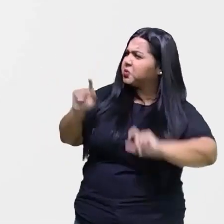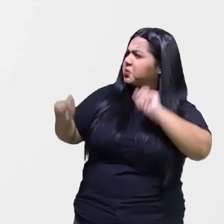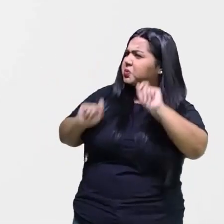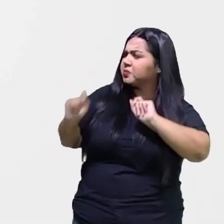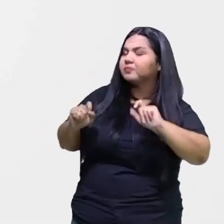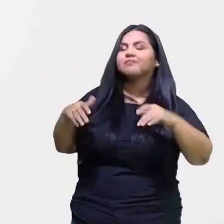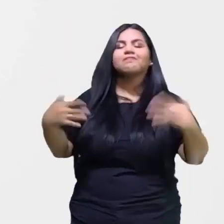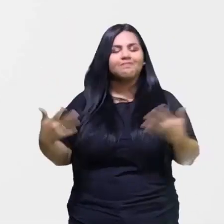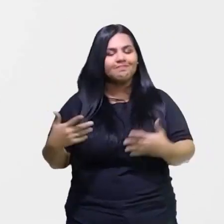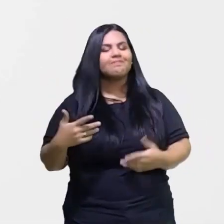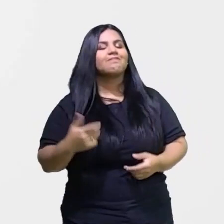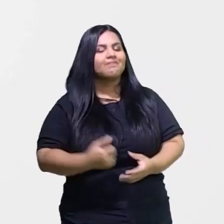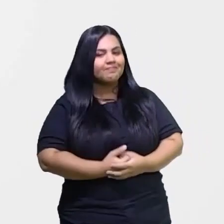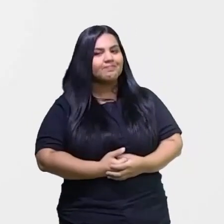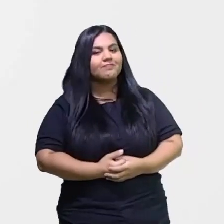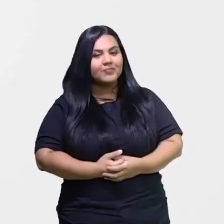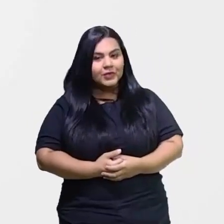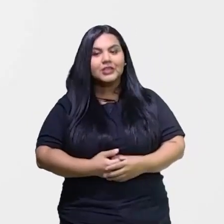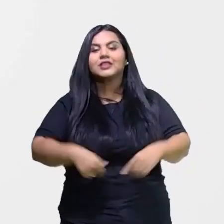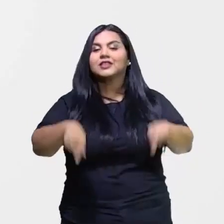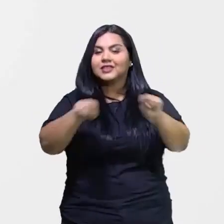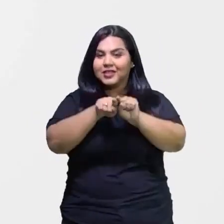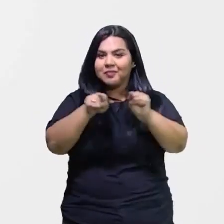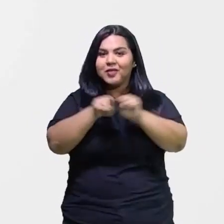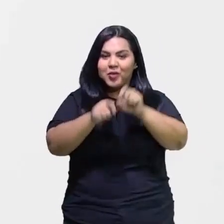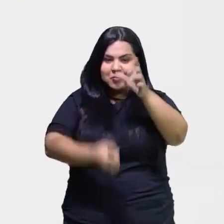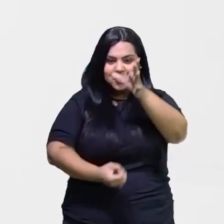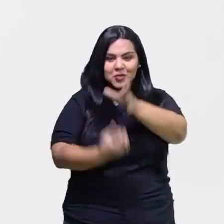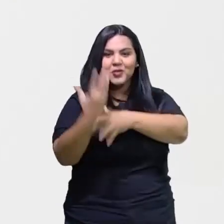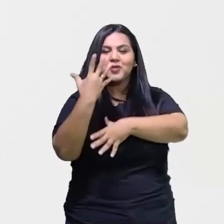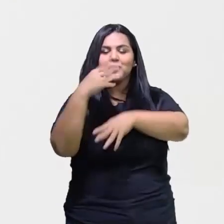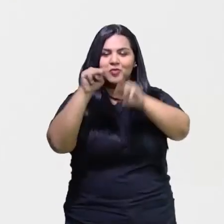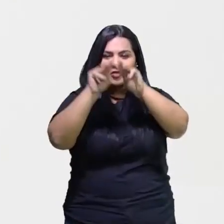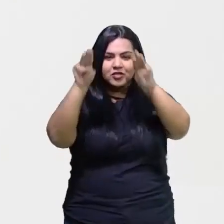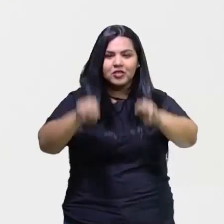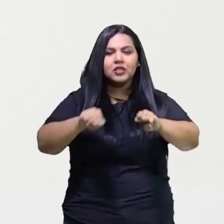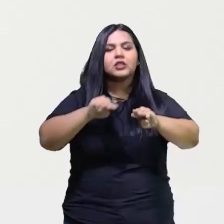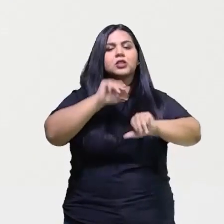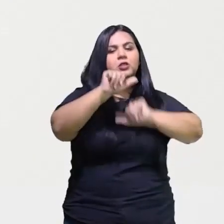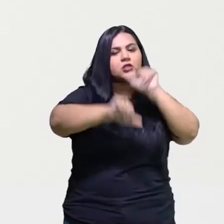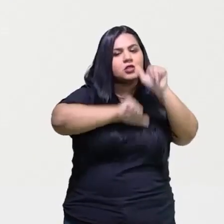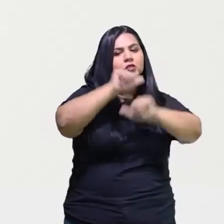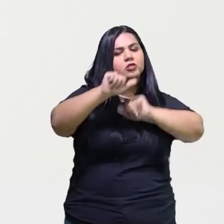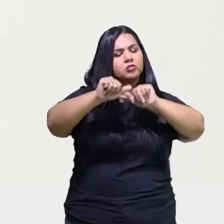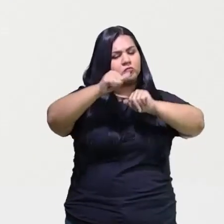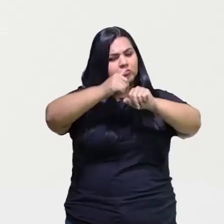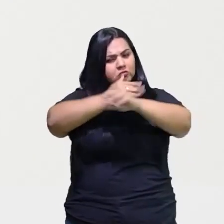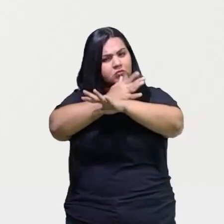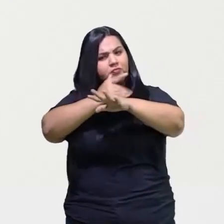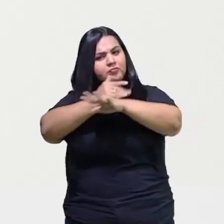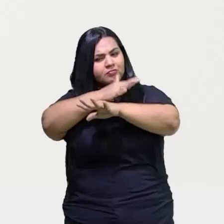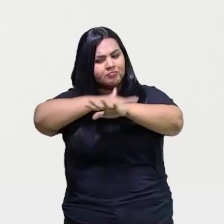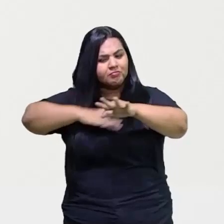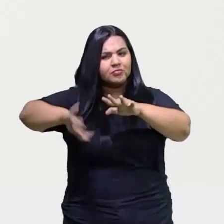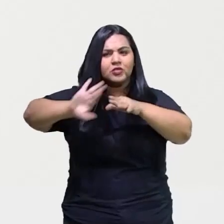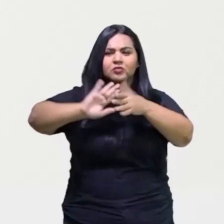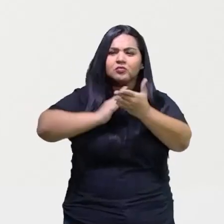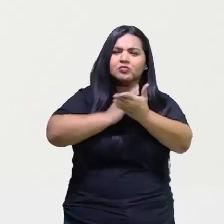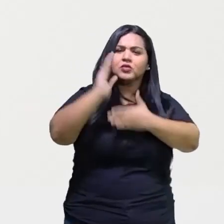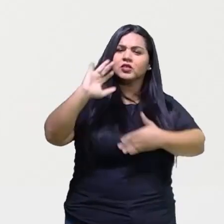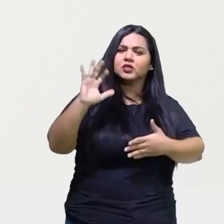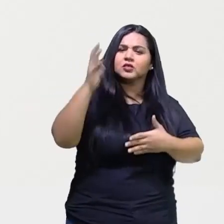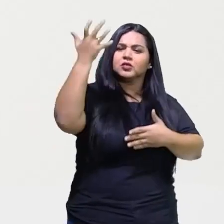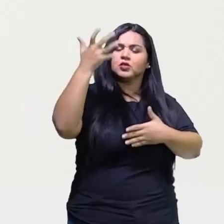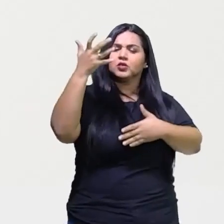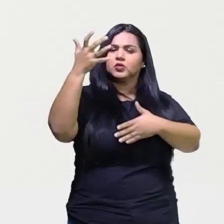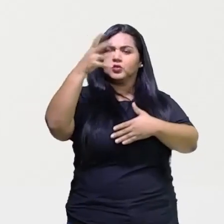ver? Rapaz, até museus começou a aparecer aqui. Mudanças urbanísticas começaram a acontecer no